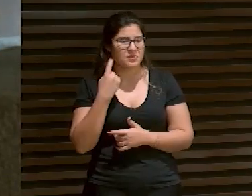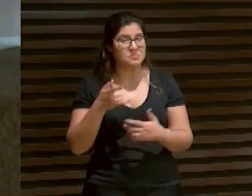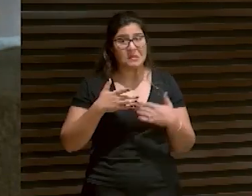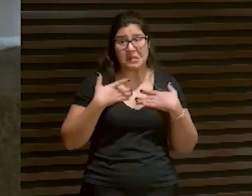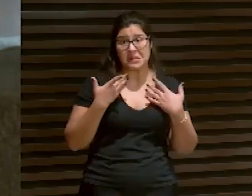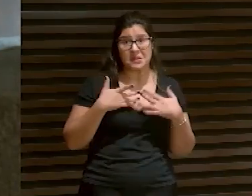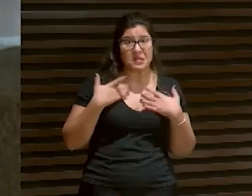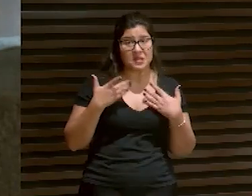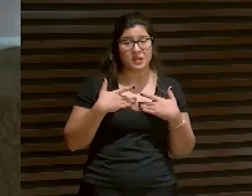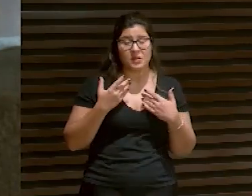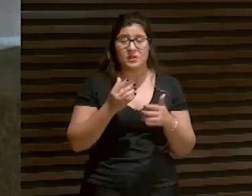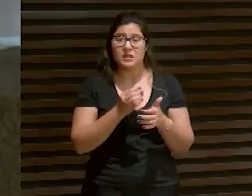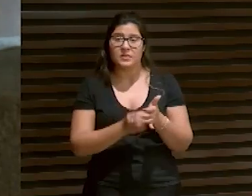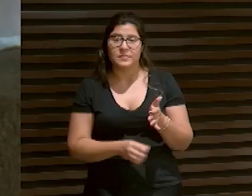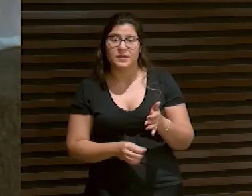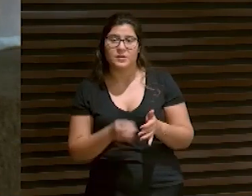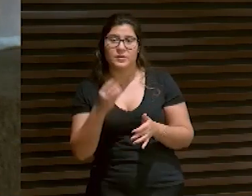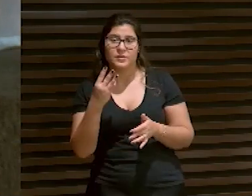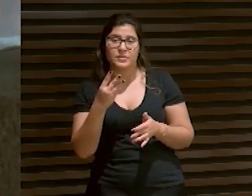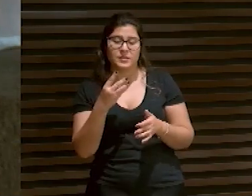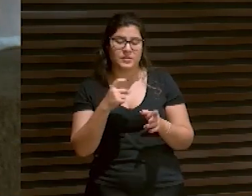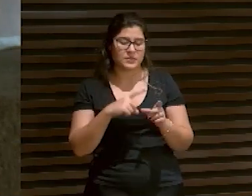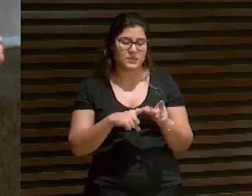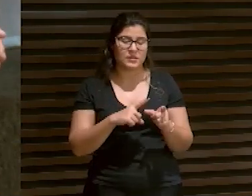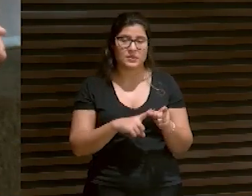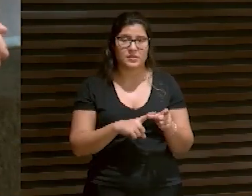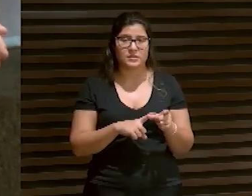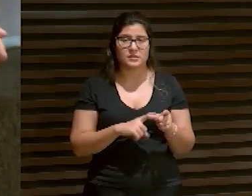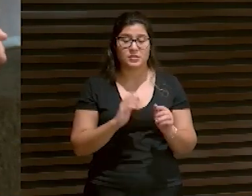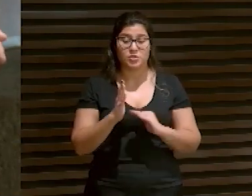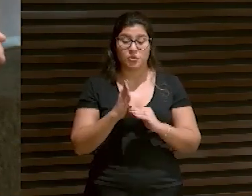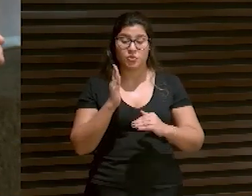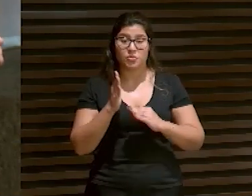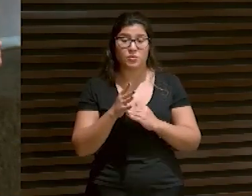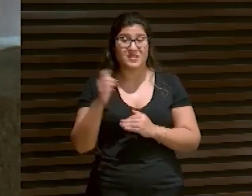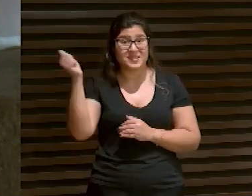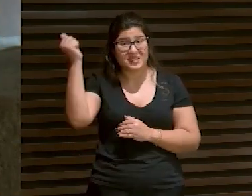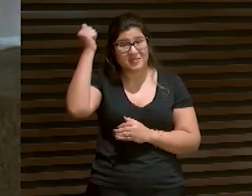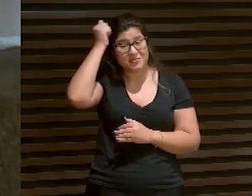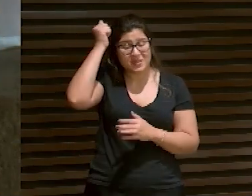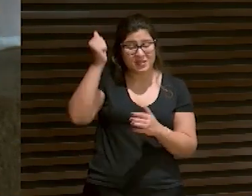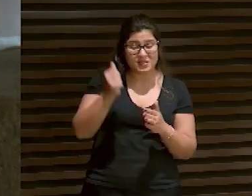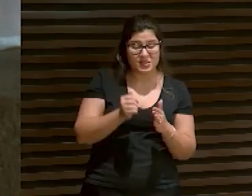capítulo 3, quando aquela cidade inteira se arrepende e muda o seu caminho,